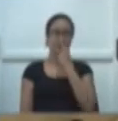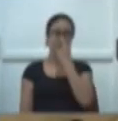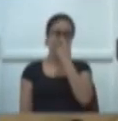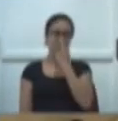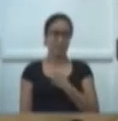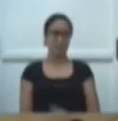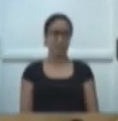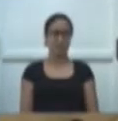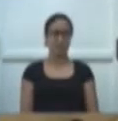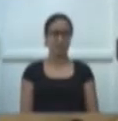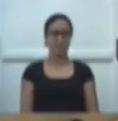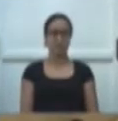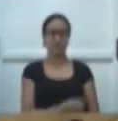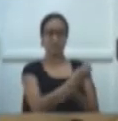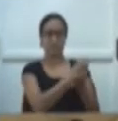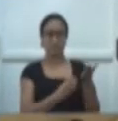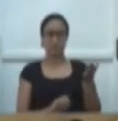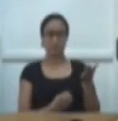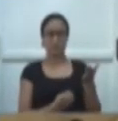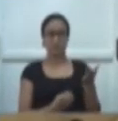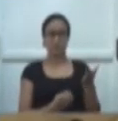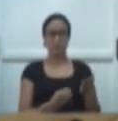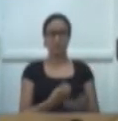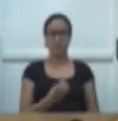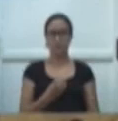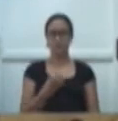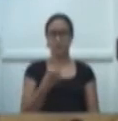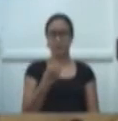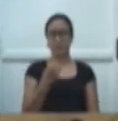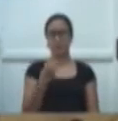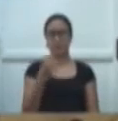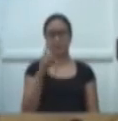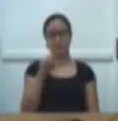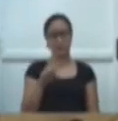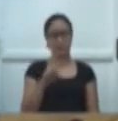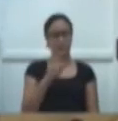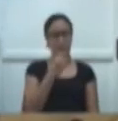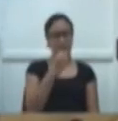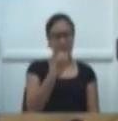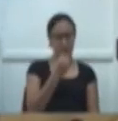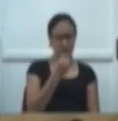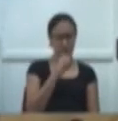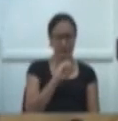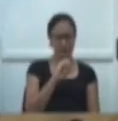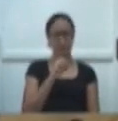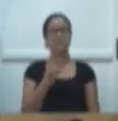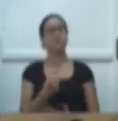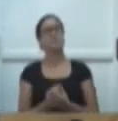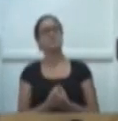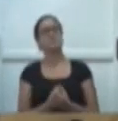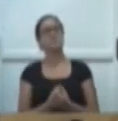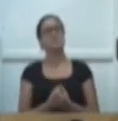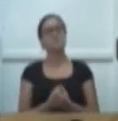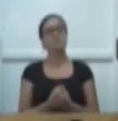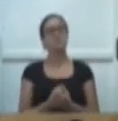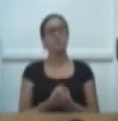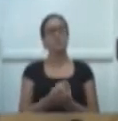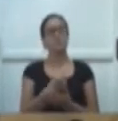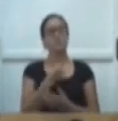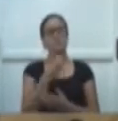Ofício 061/2015, Limeira, 27 de fevereiro de 2015. Excelentíssimo senhor Newton César dos